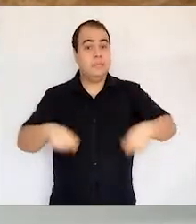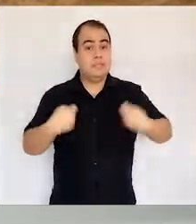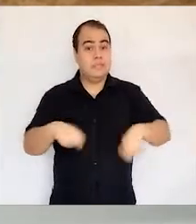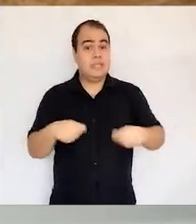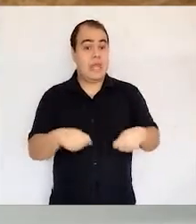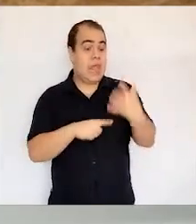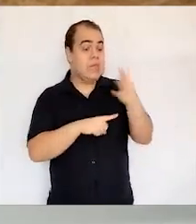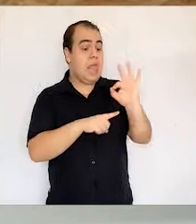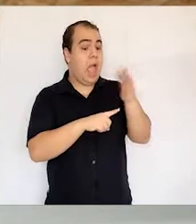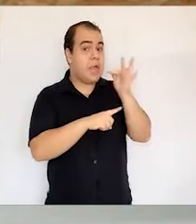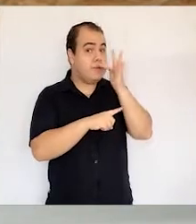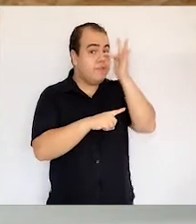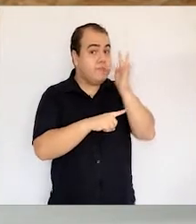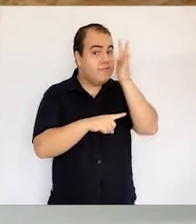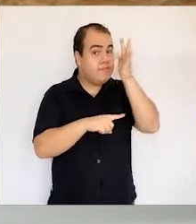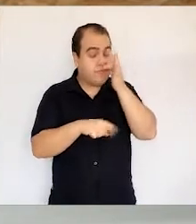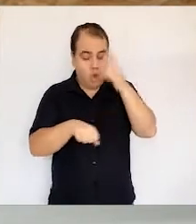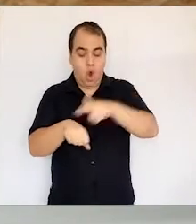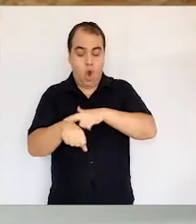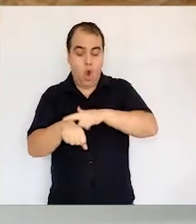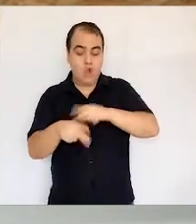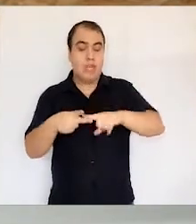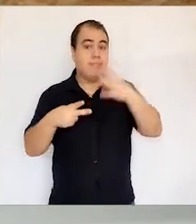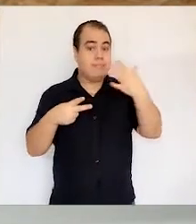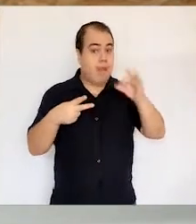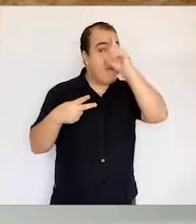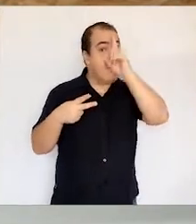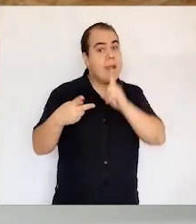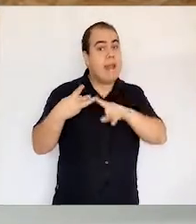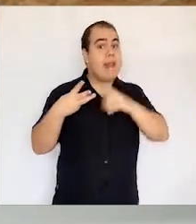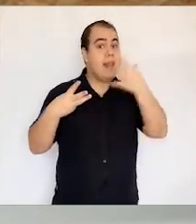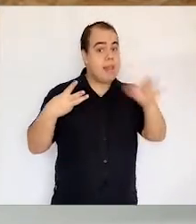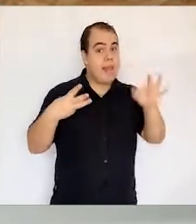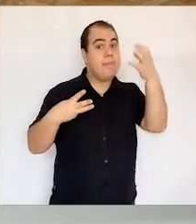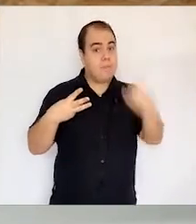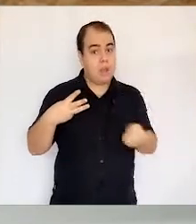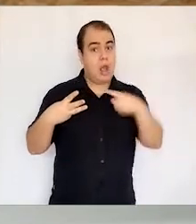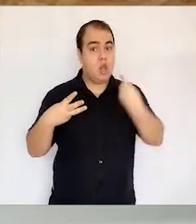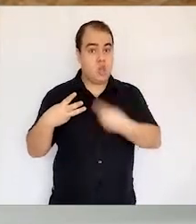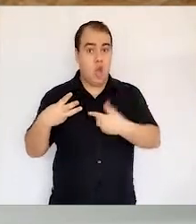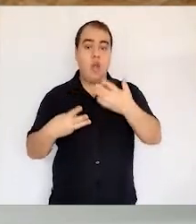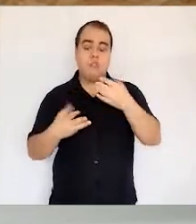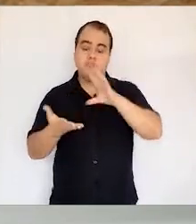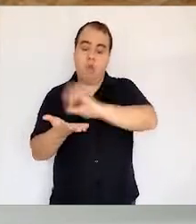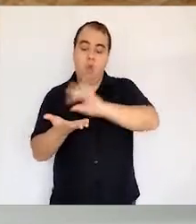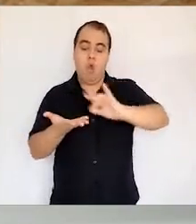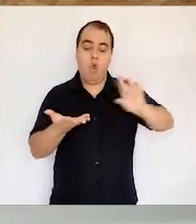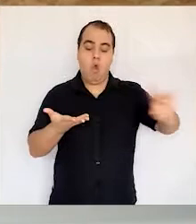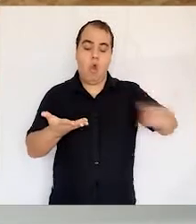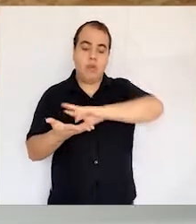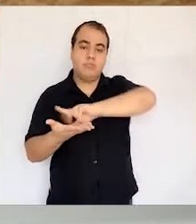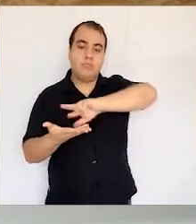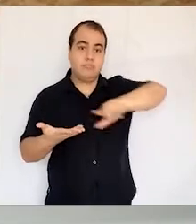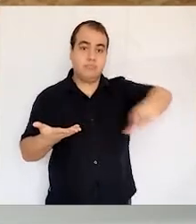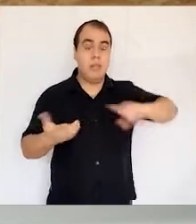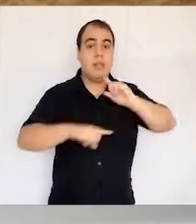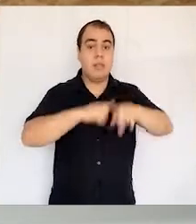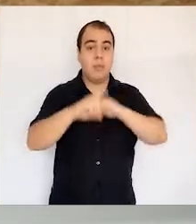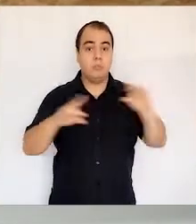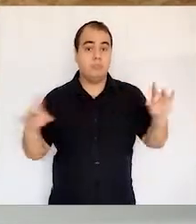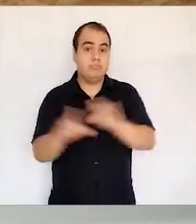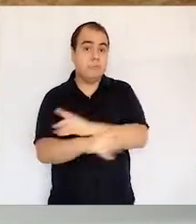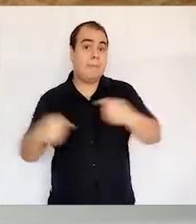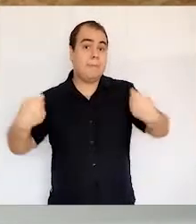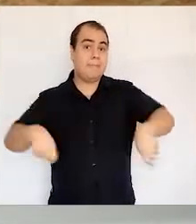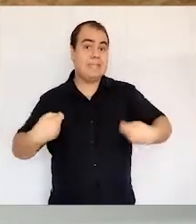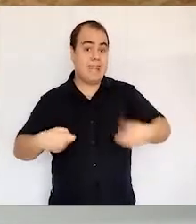10 florezinhas roxas e 10 amarelas e 10 brancas, tudo bem? E a gente vai colando assim intercalado. Depois a gente